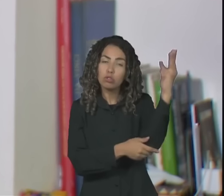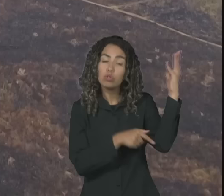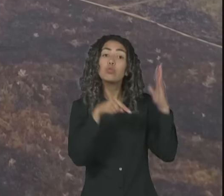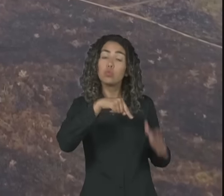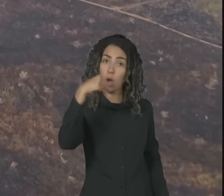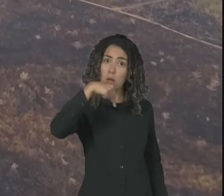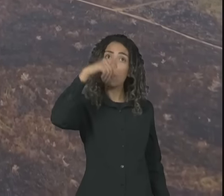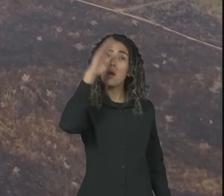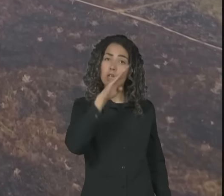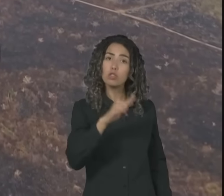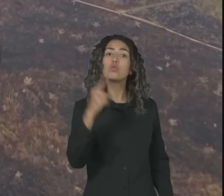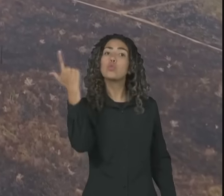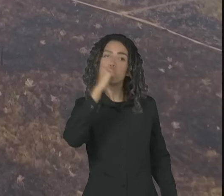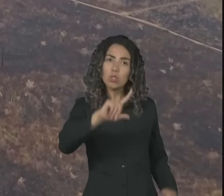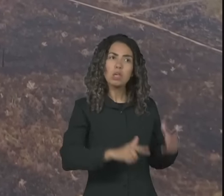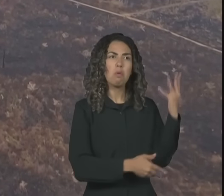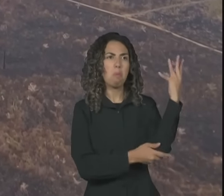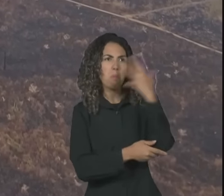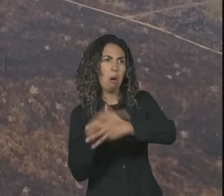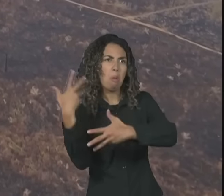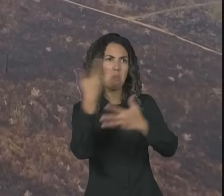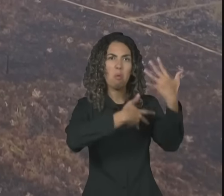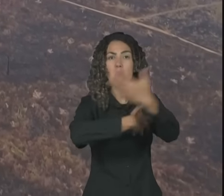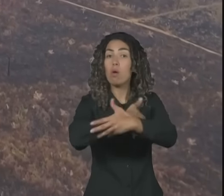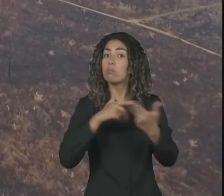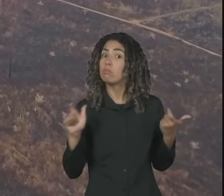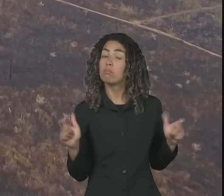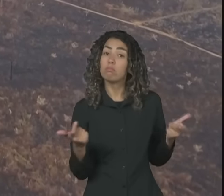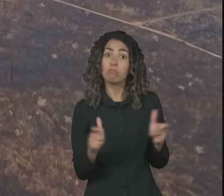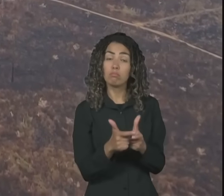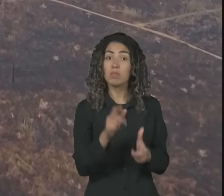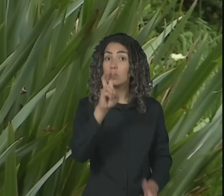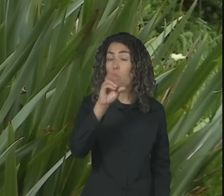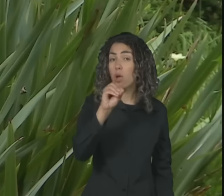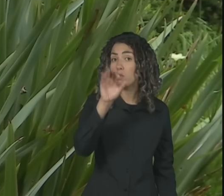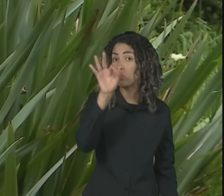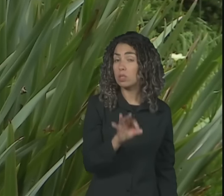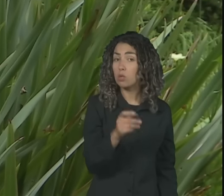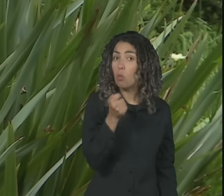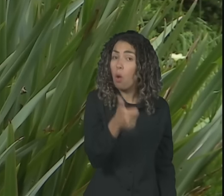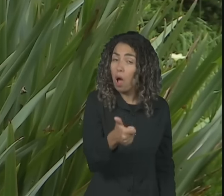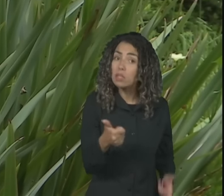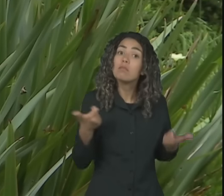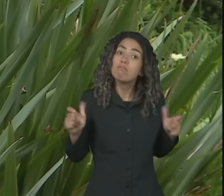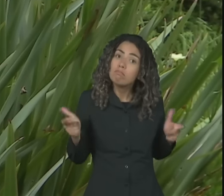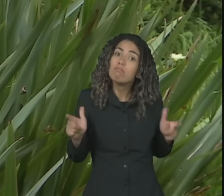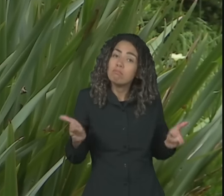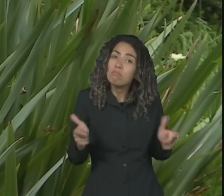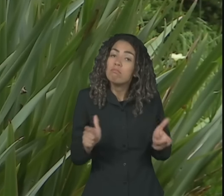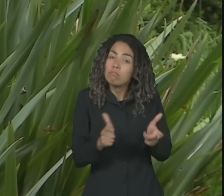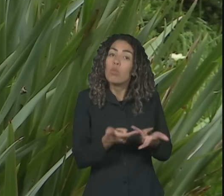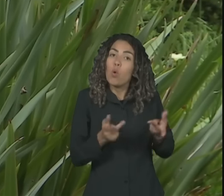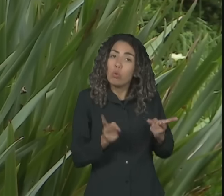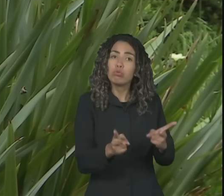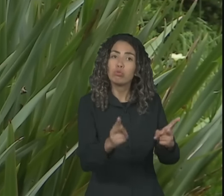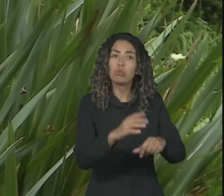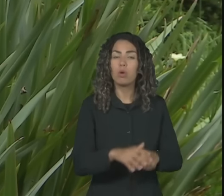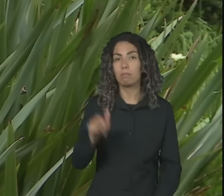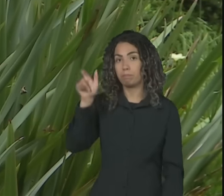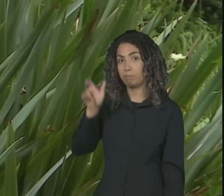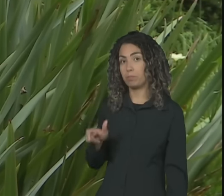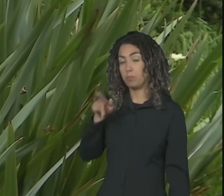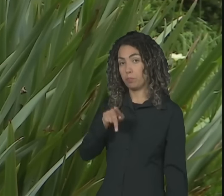metade do desmatamento, declinou e continua em declínio. Para o professor, outro acerto é o mapa